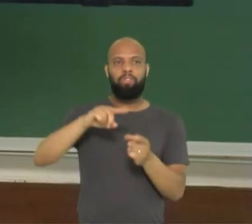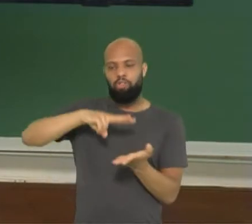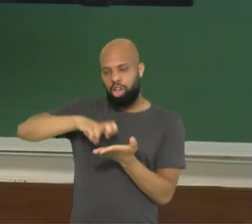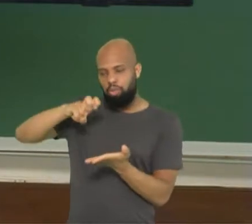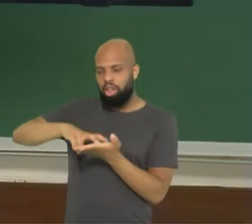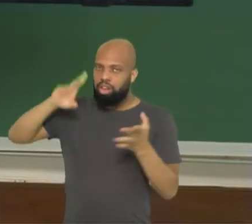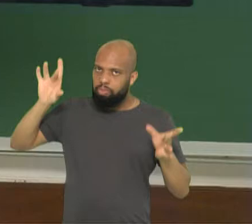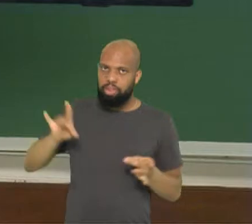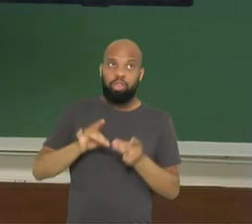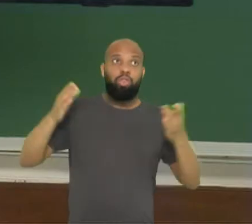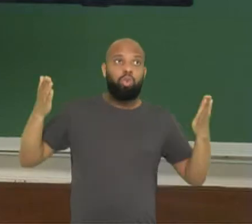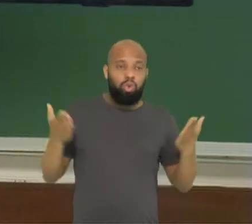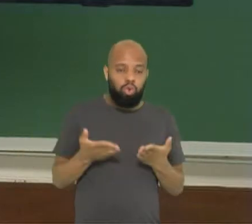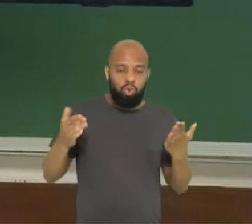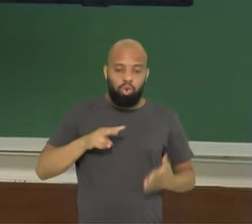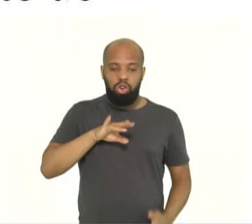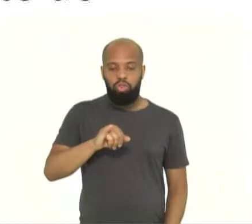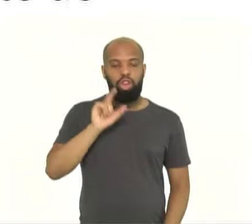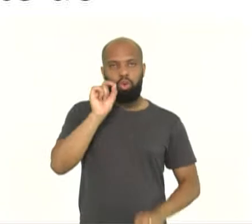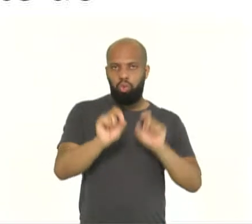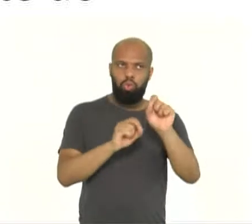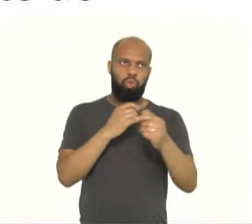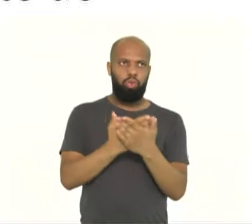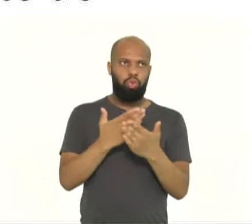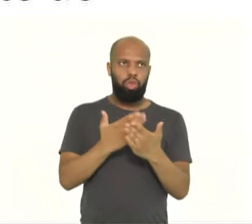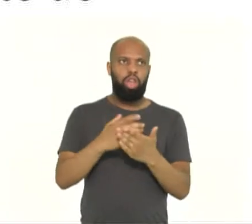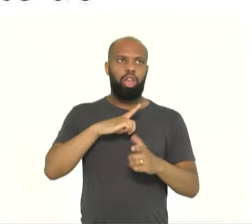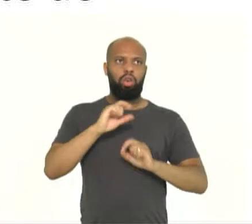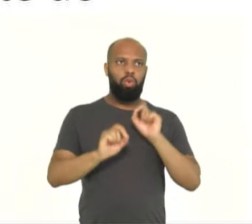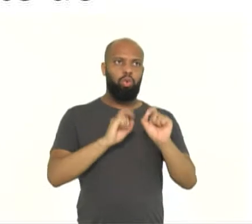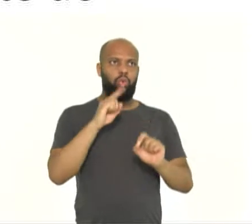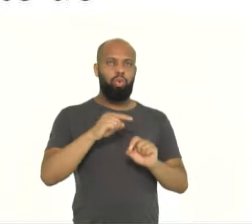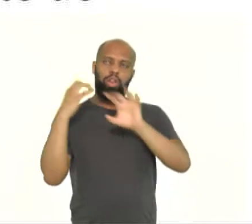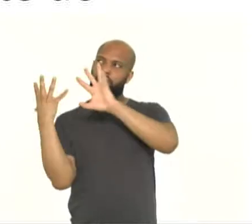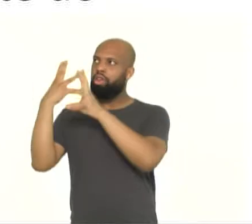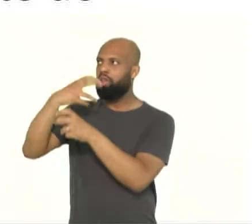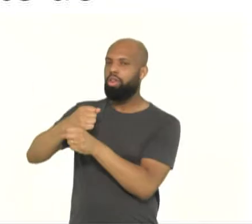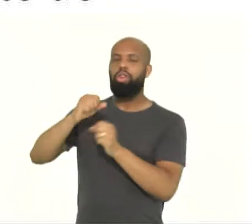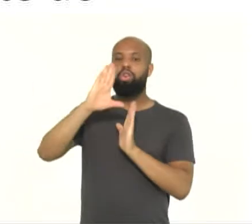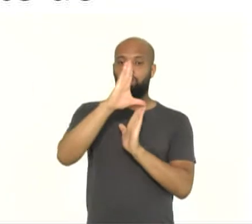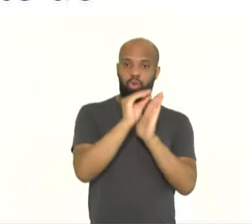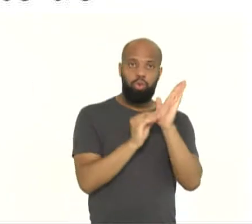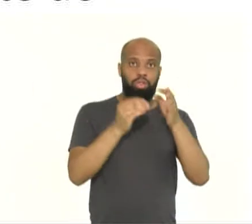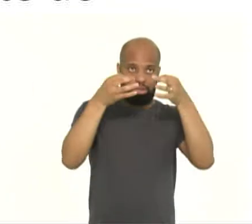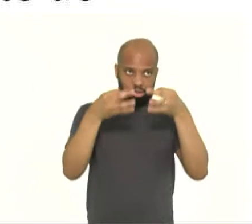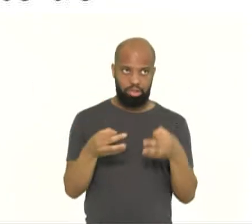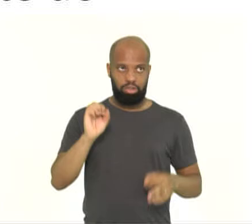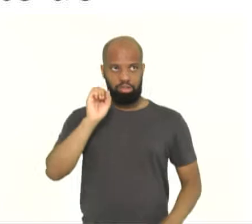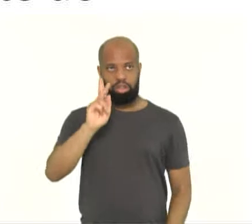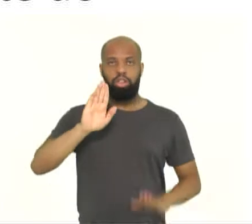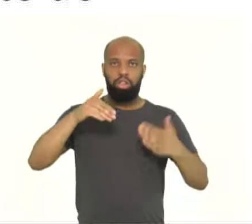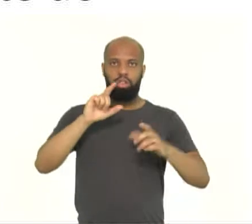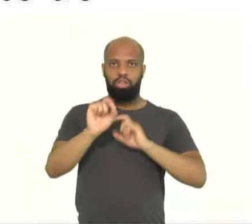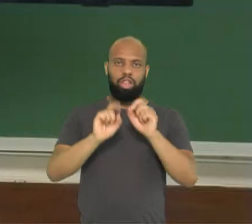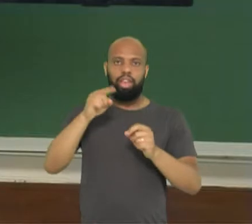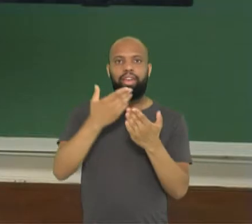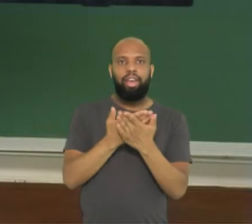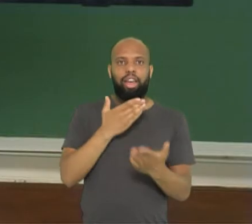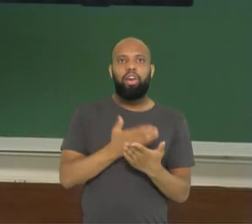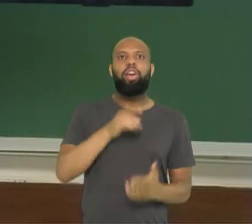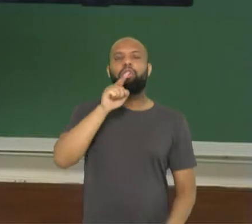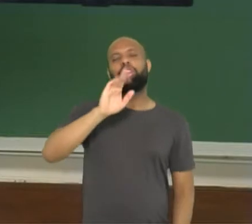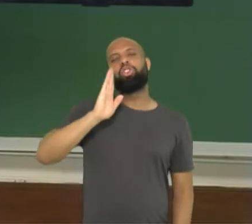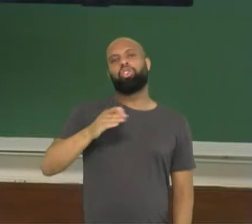la classe de hoje, vamos a ver. Se trata de uma retomada de conteúdo, bien? Então, é uma aula que vocês